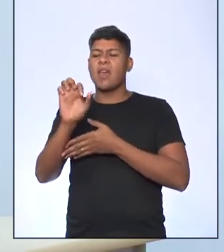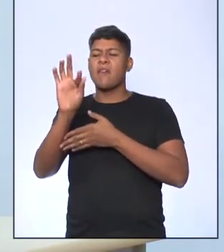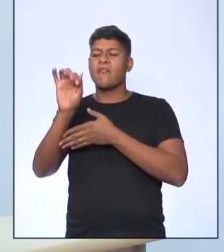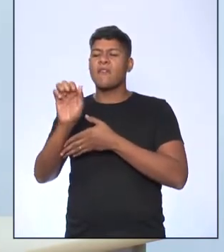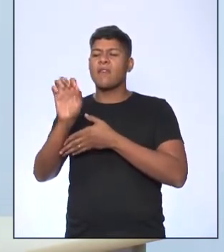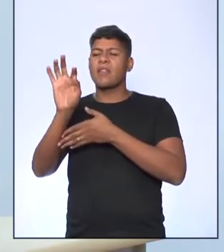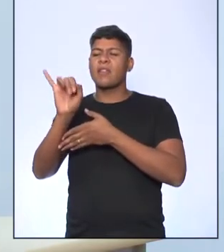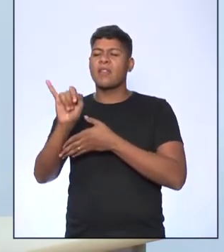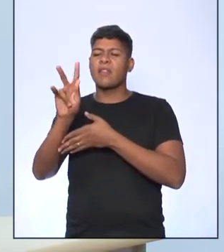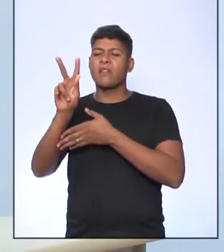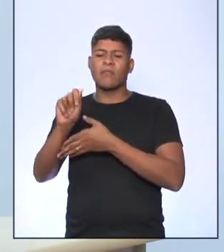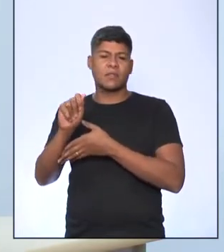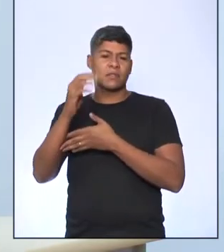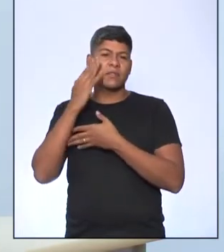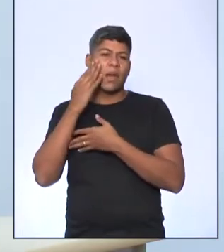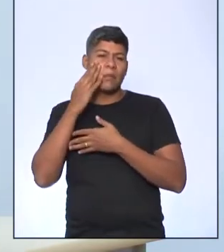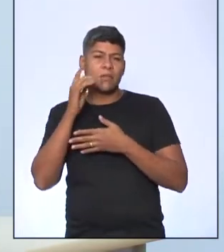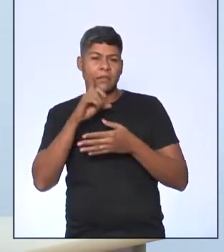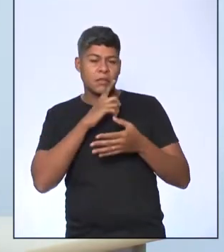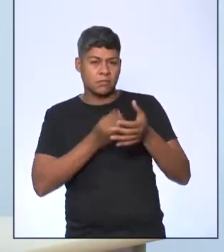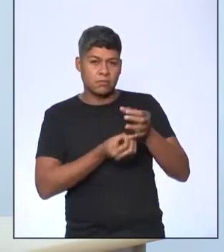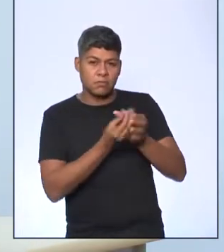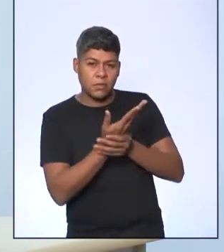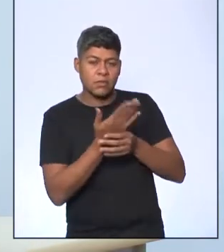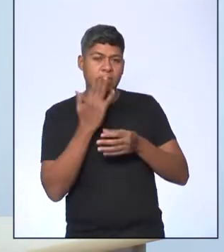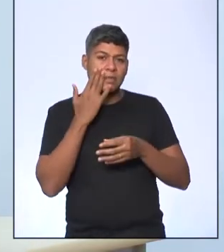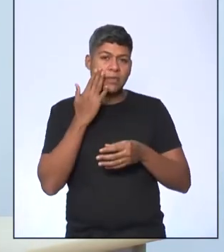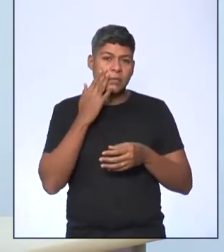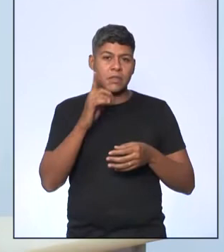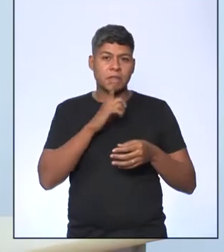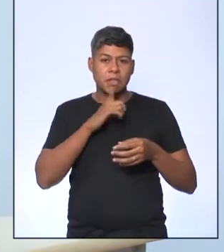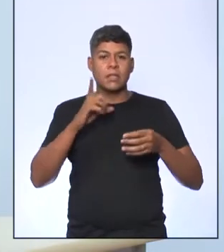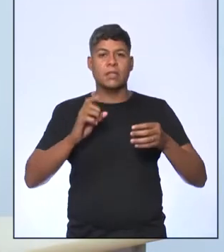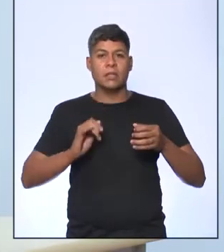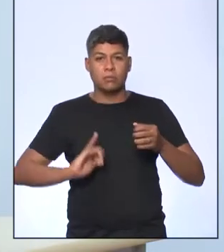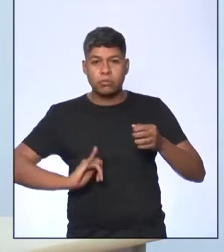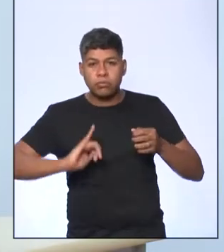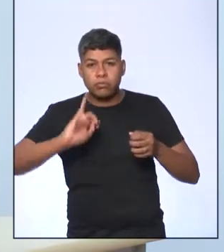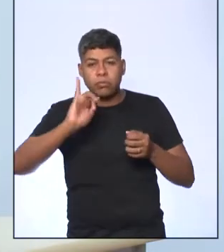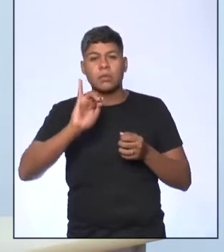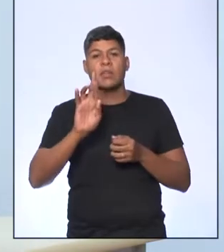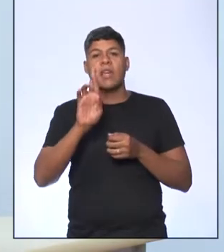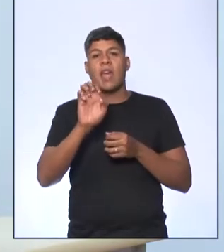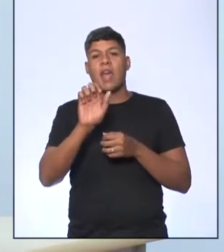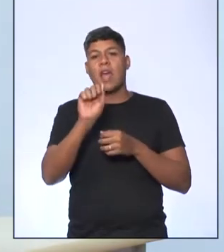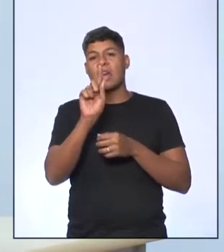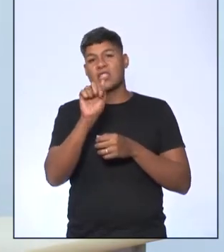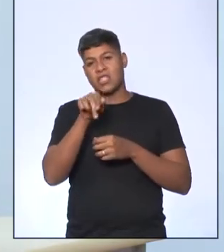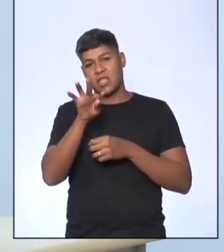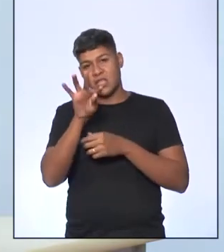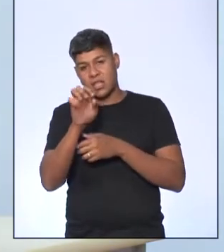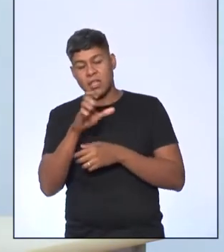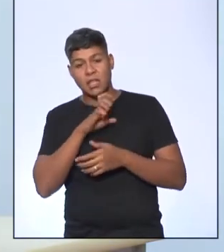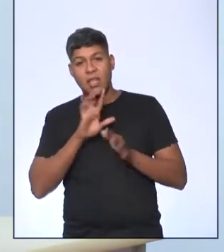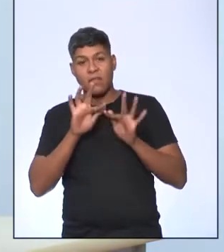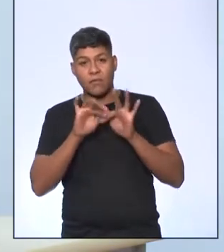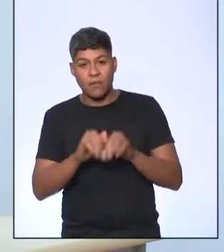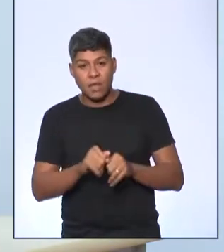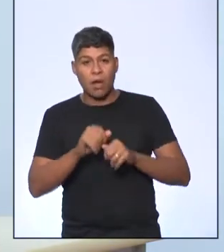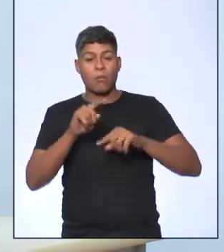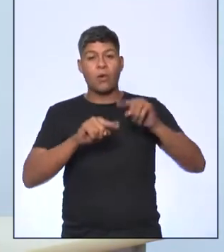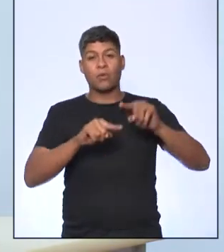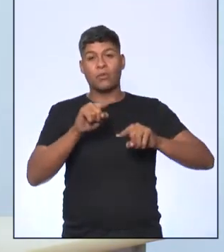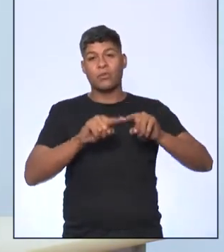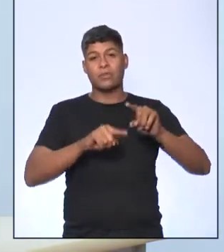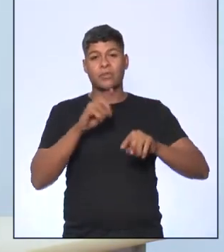colisões onde há a formação do produto. Então, é quando há o choque entre os reagentes e a gente tem ali no final o nosso produto. Então,